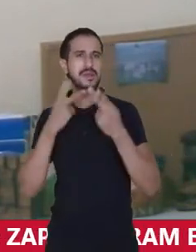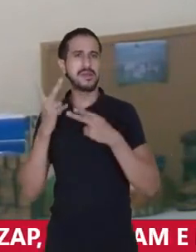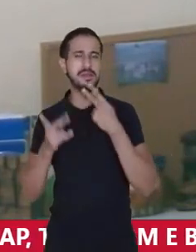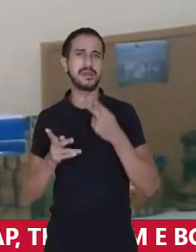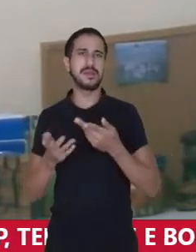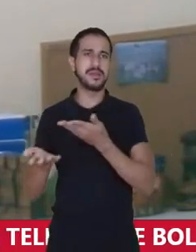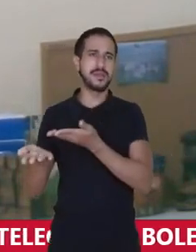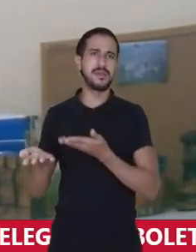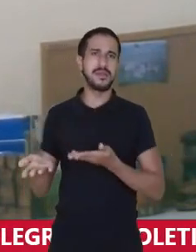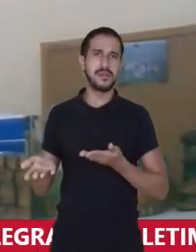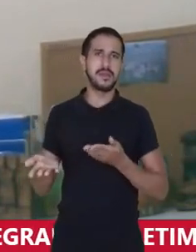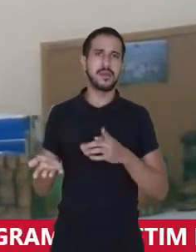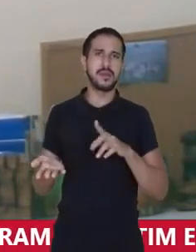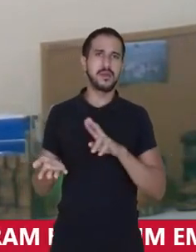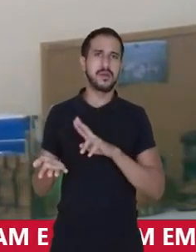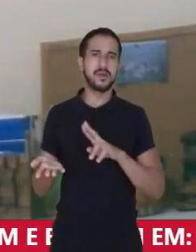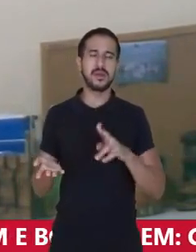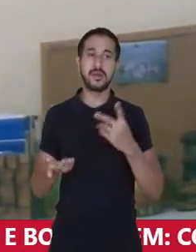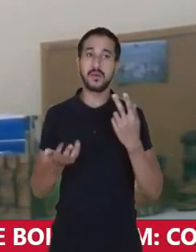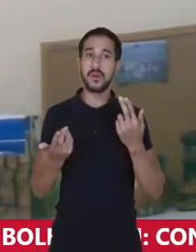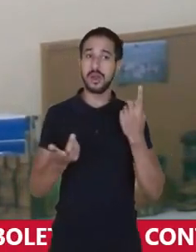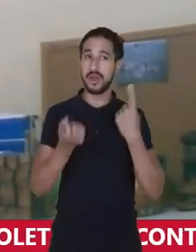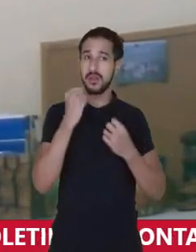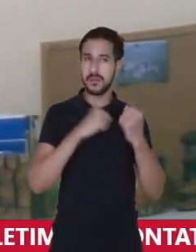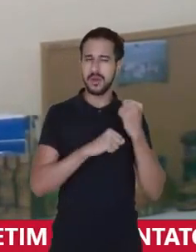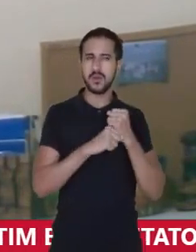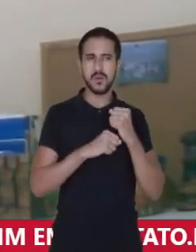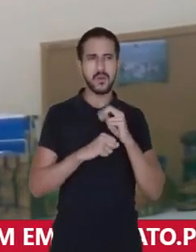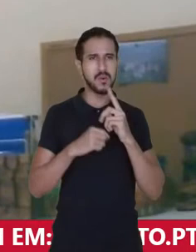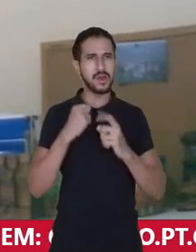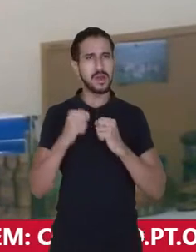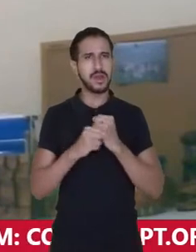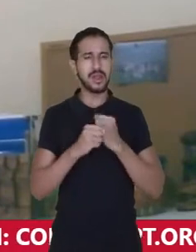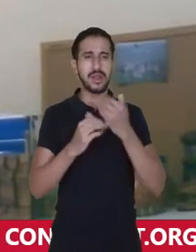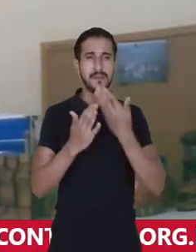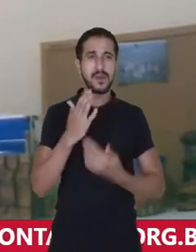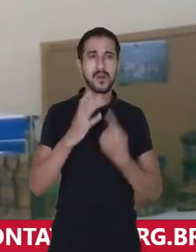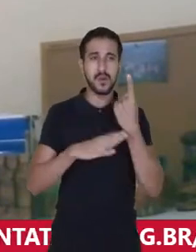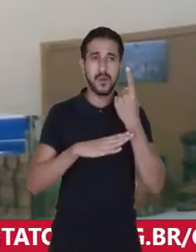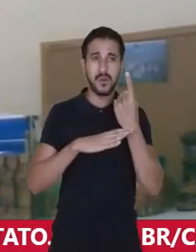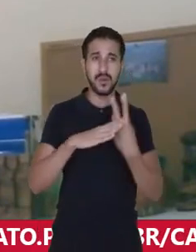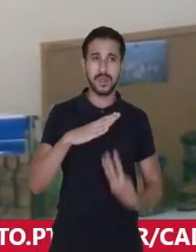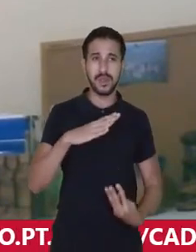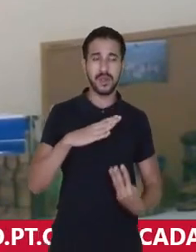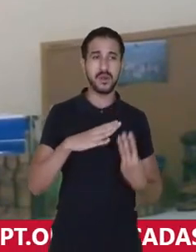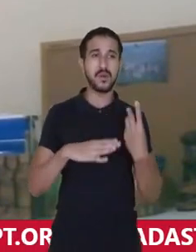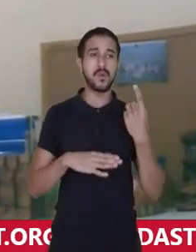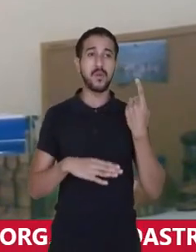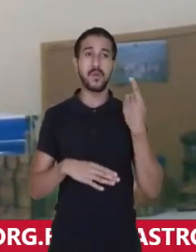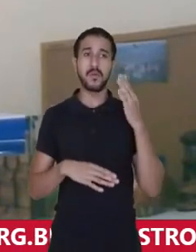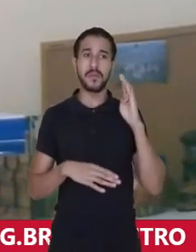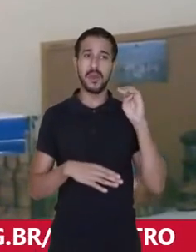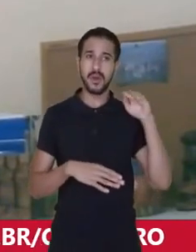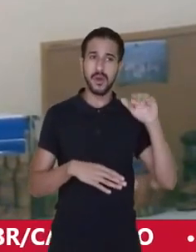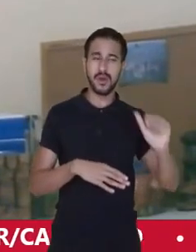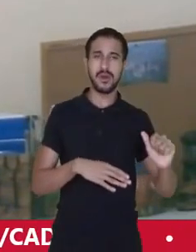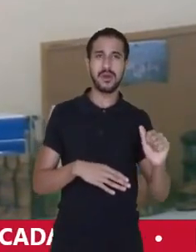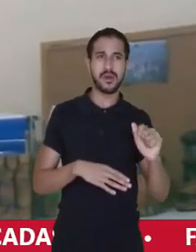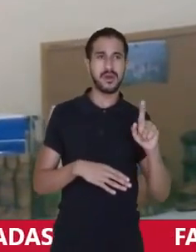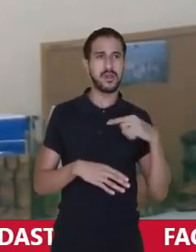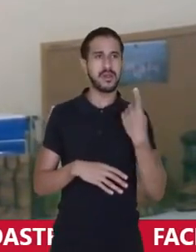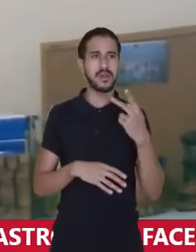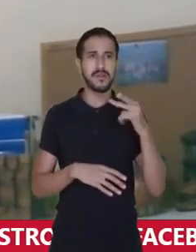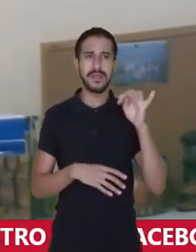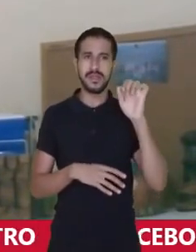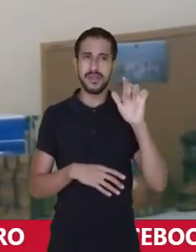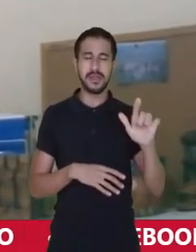hegemônicas. Então a gente tem no ano, como foi ano passado, por exemplo, a queima de mais de um terço de um bioma inteiro, o nosso